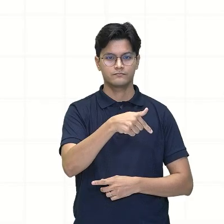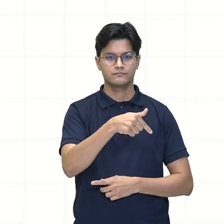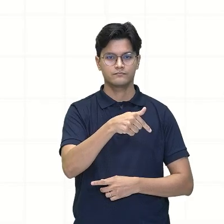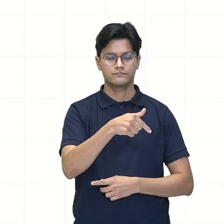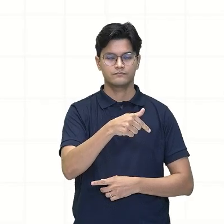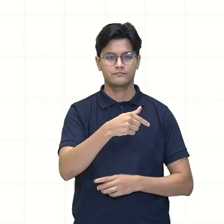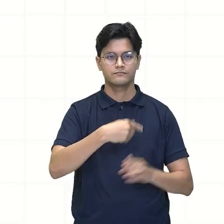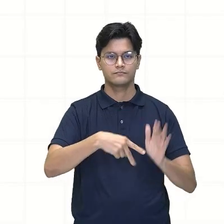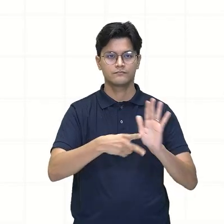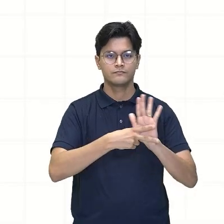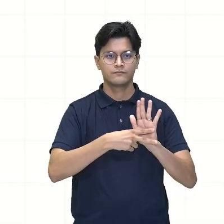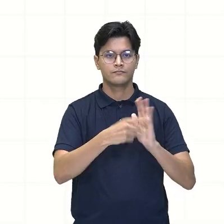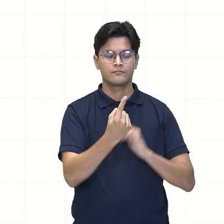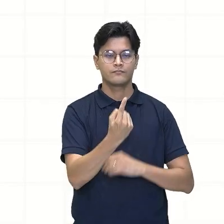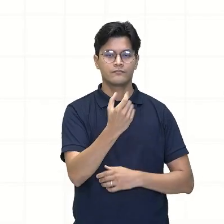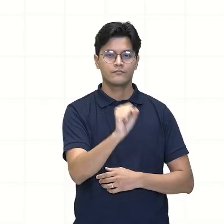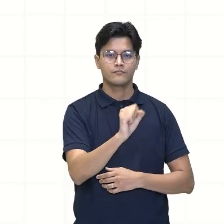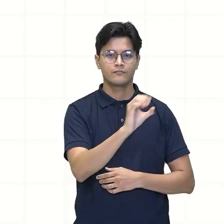26,57 é igual a